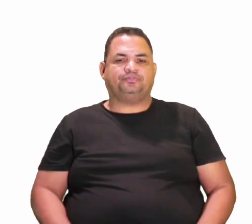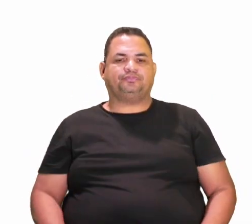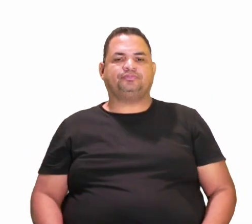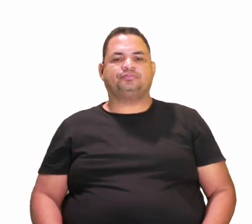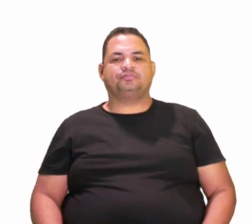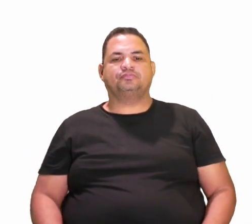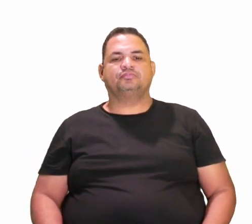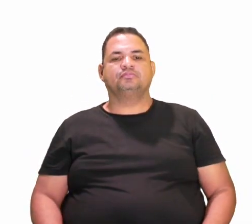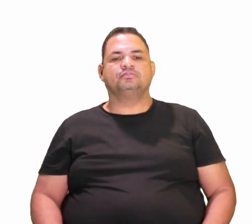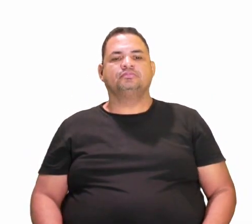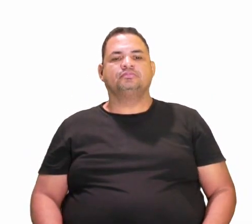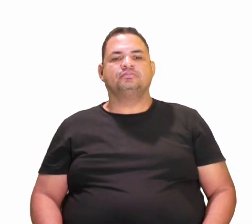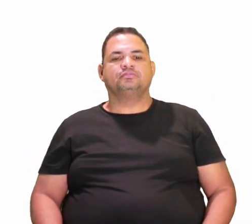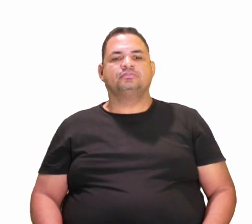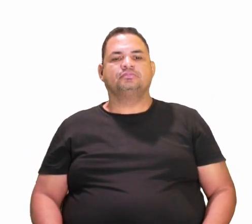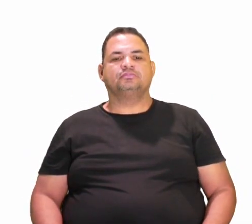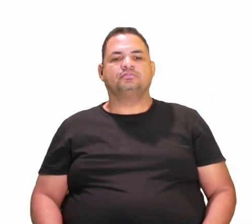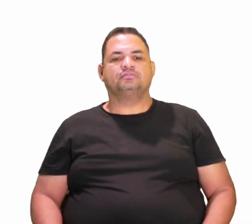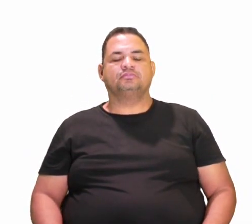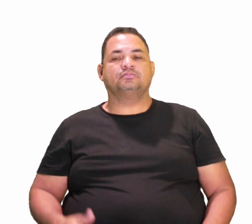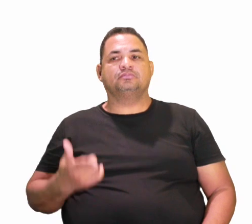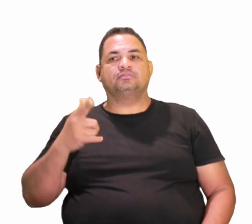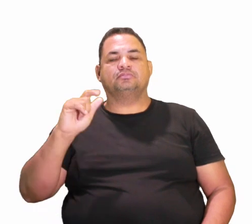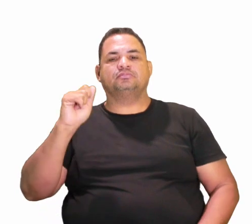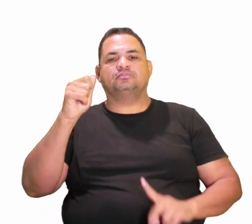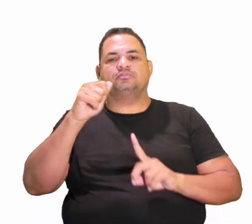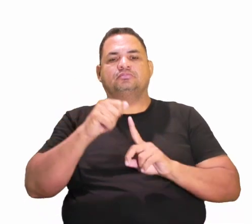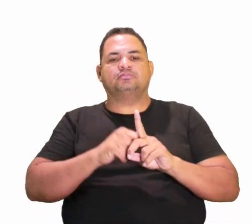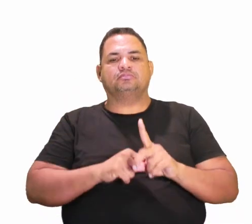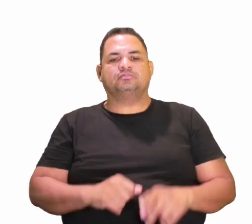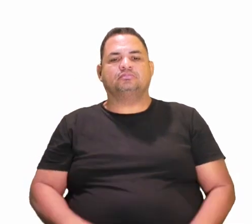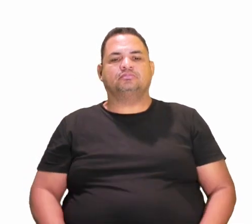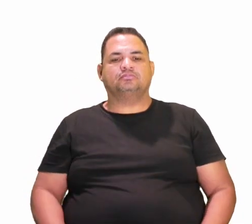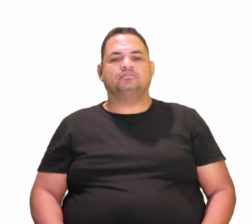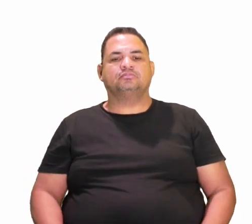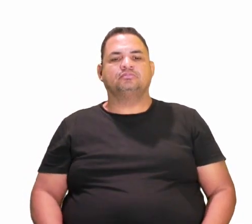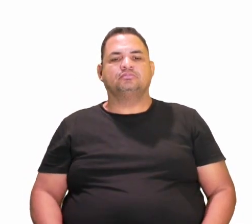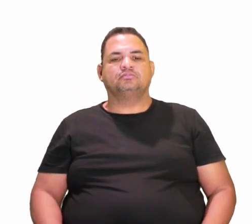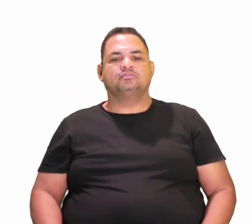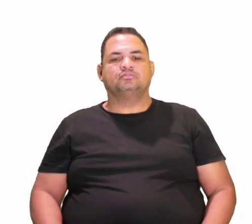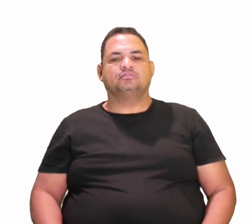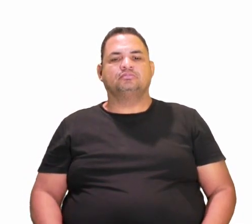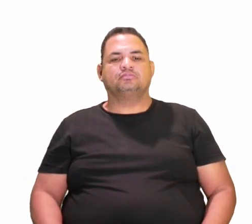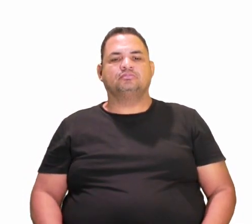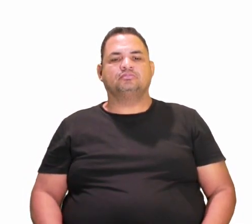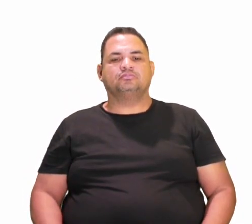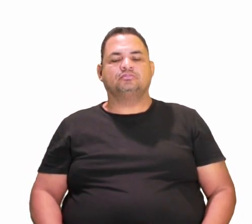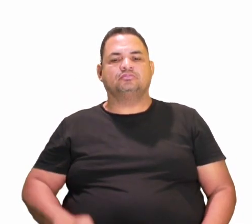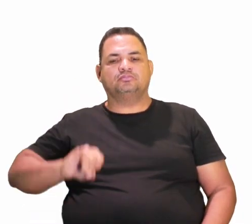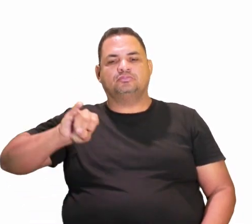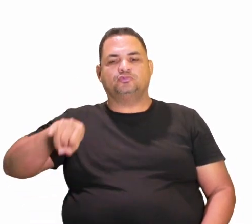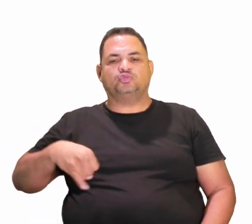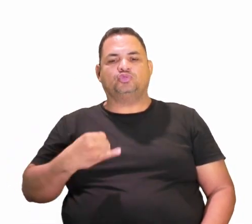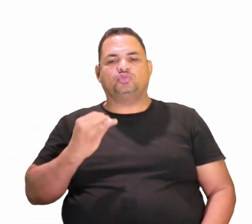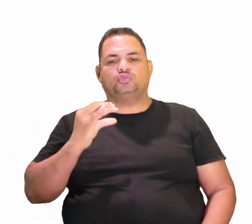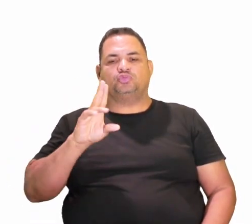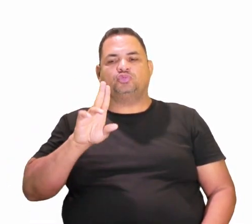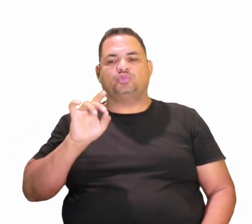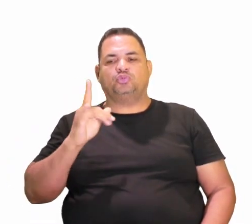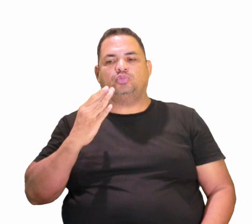Nos Estados Unidos é em outro mês. It is in July. É em julho. It is